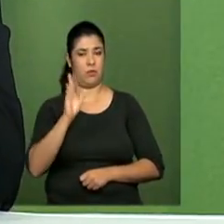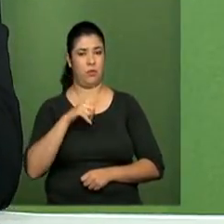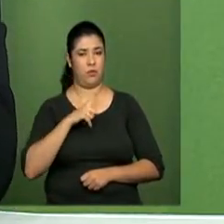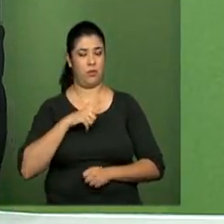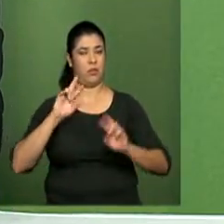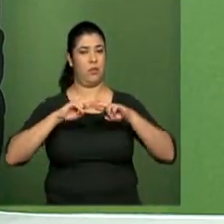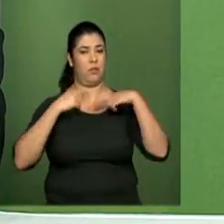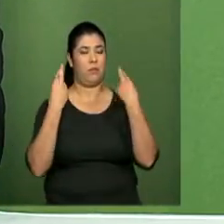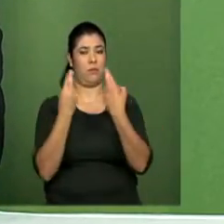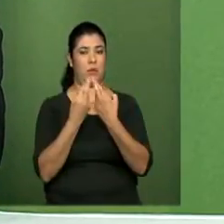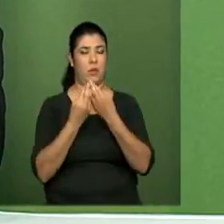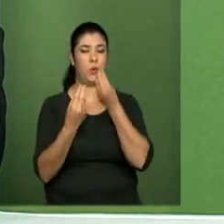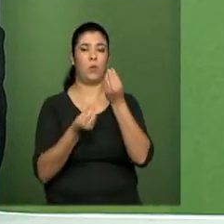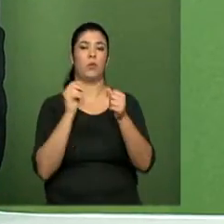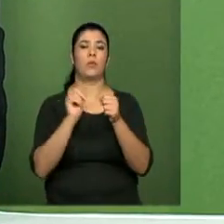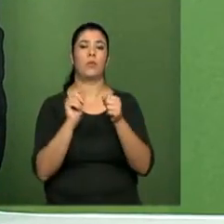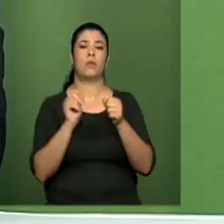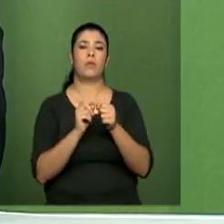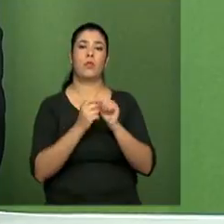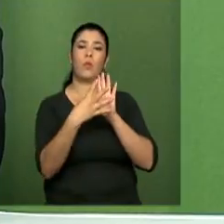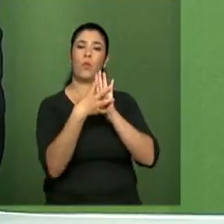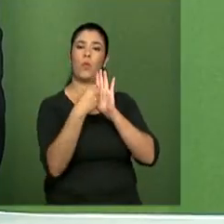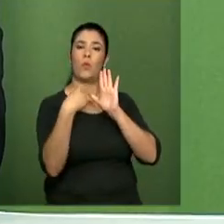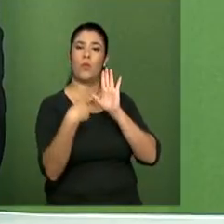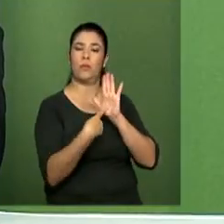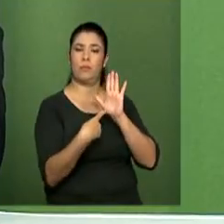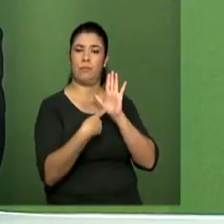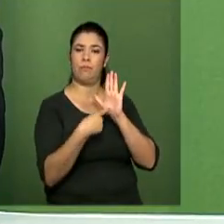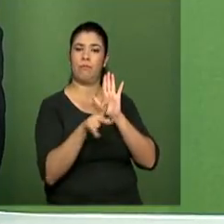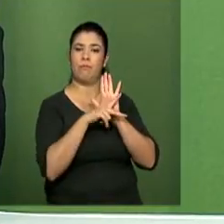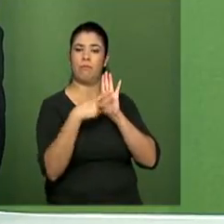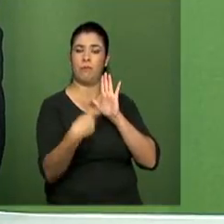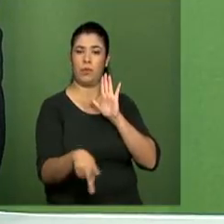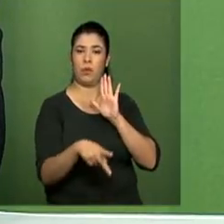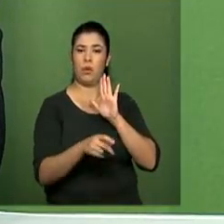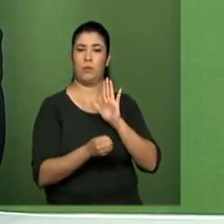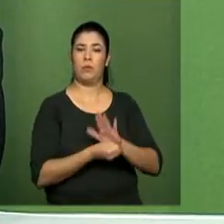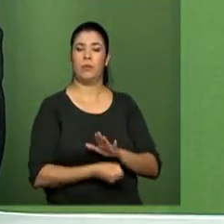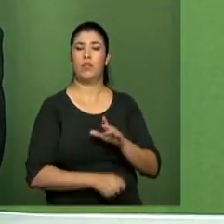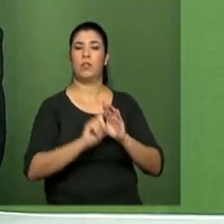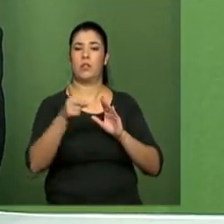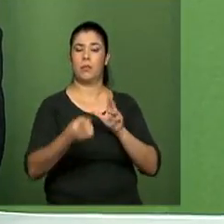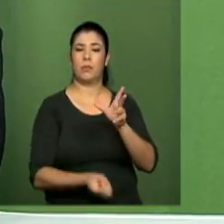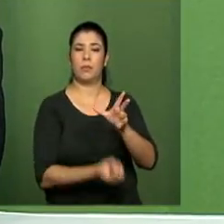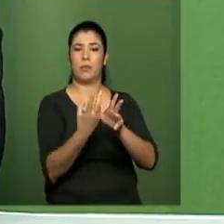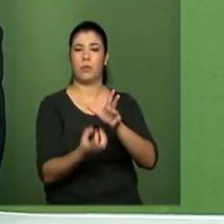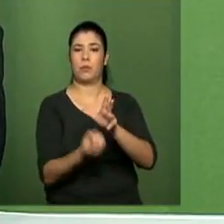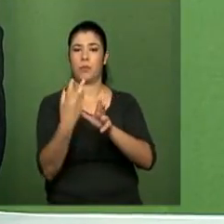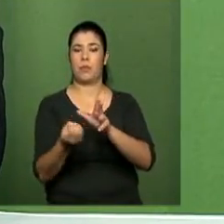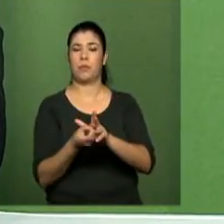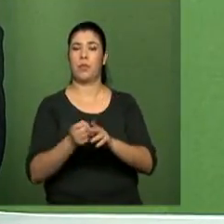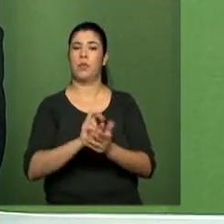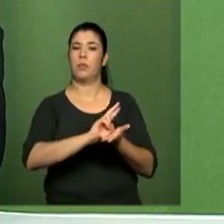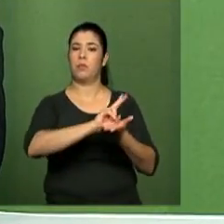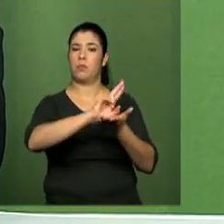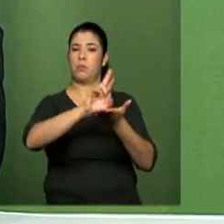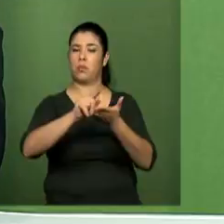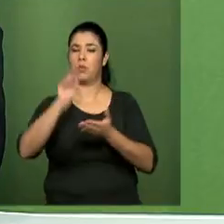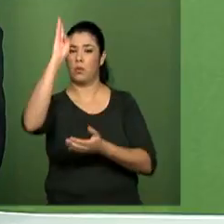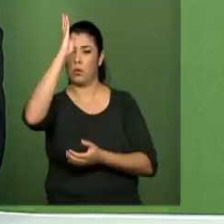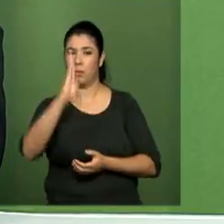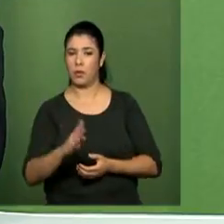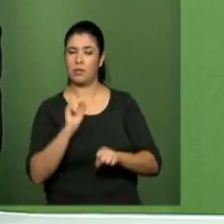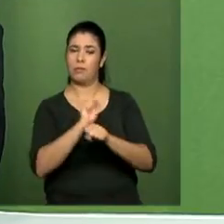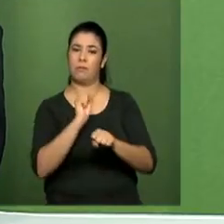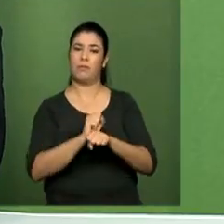reunião pra fazer um modelinho cujo modelo será multiplicado em todo o brasil ea gente espera até o mês